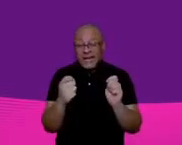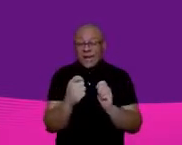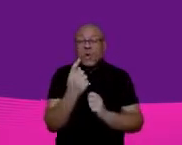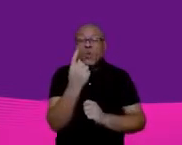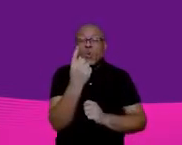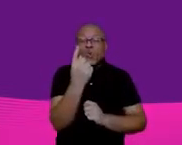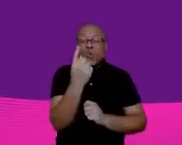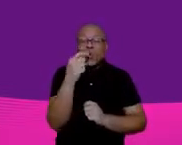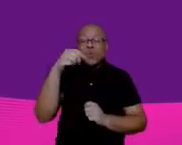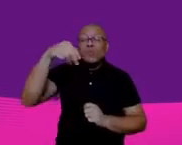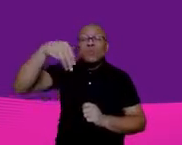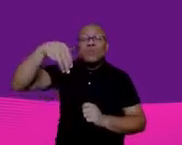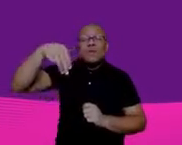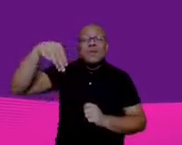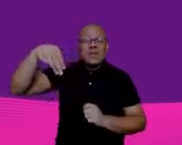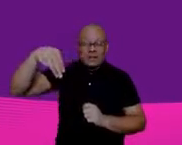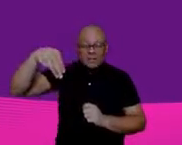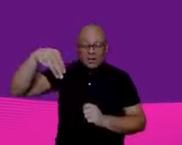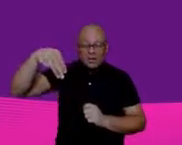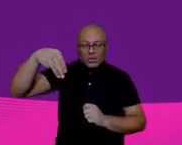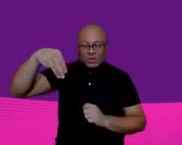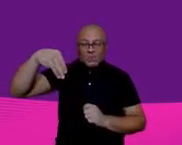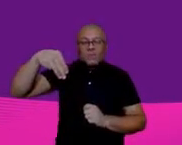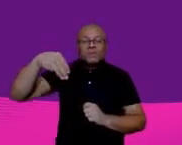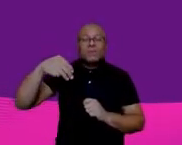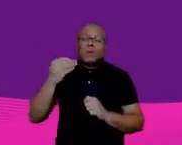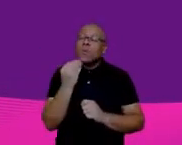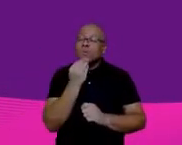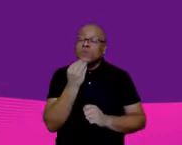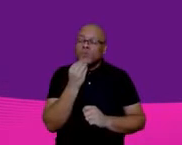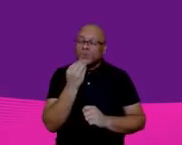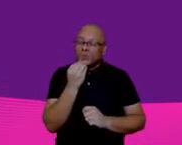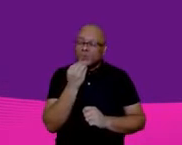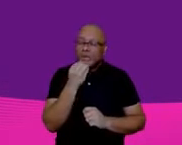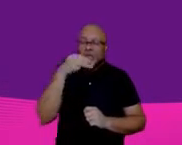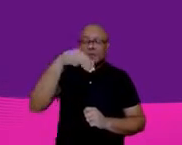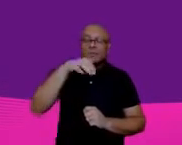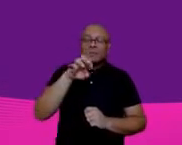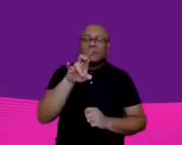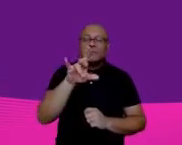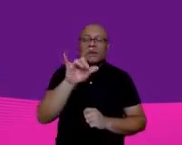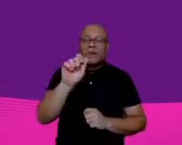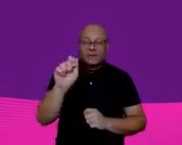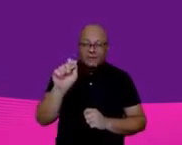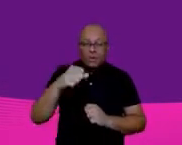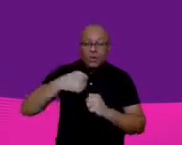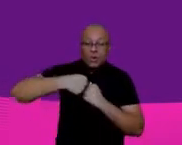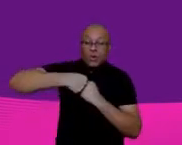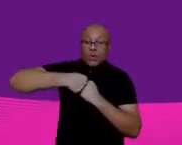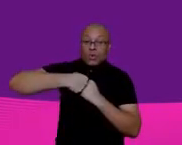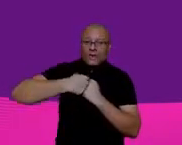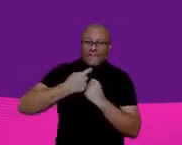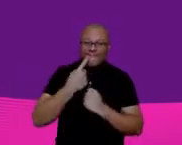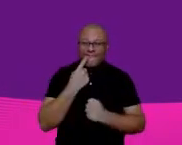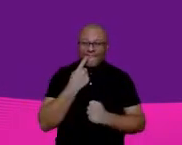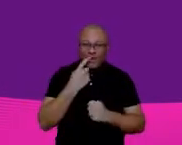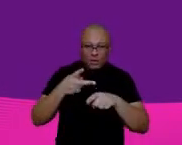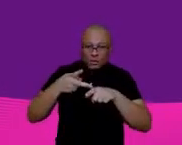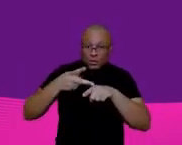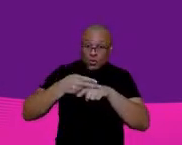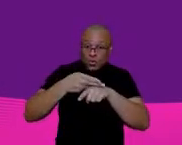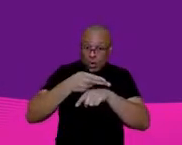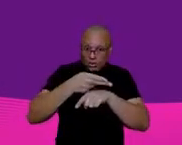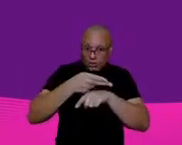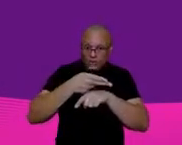alívio medial. Com este 1 milímetro de alívio ósseo no corte, na secção em varo,